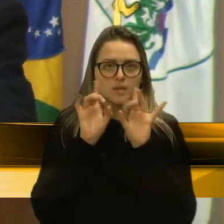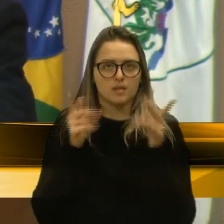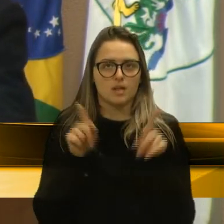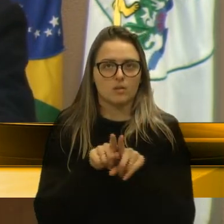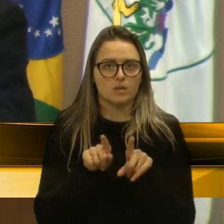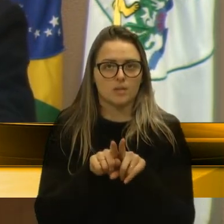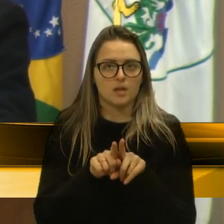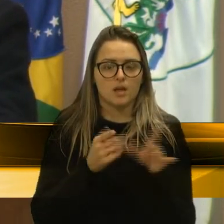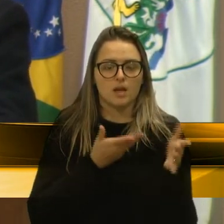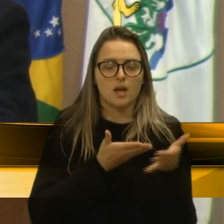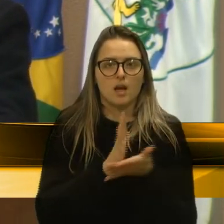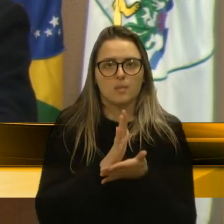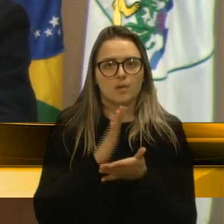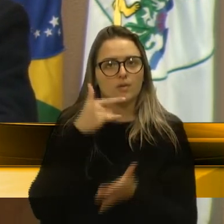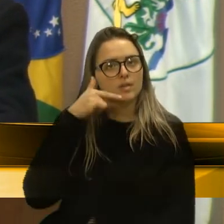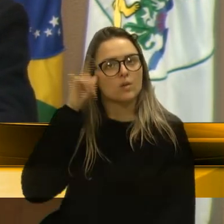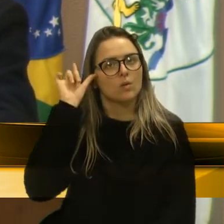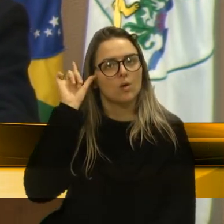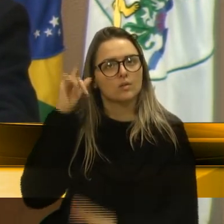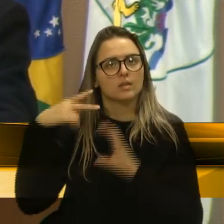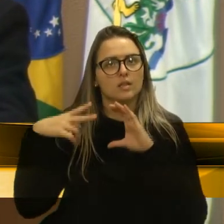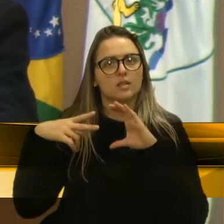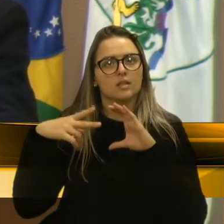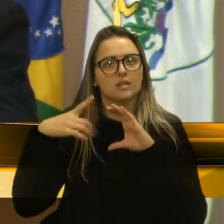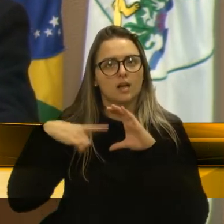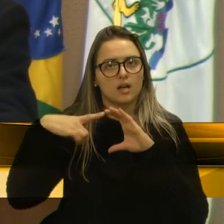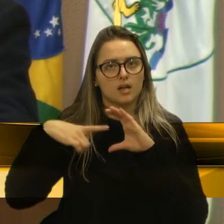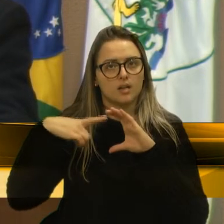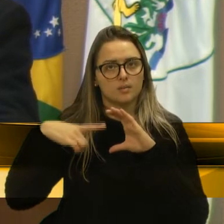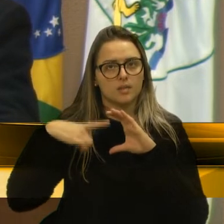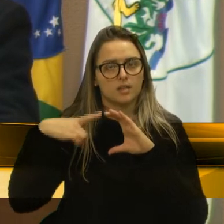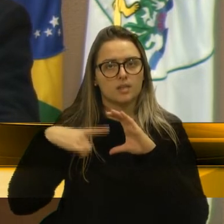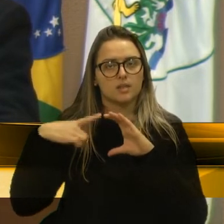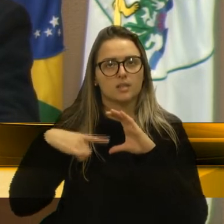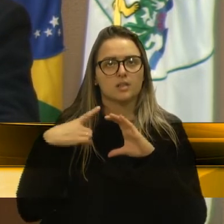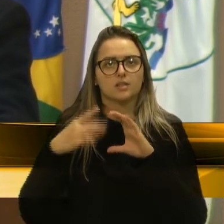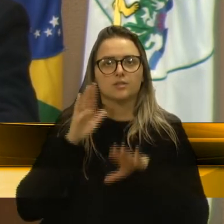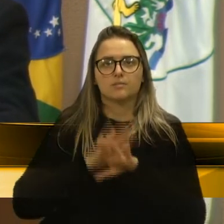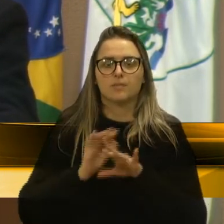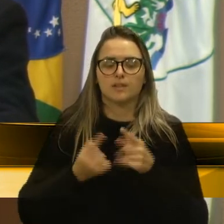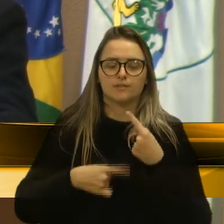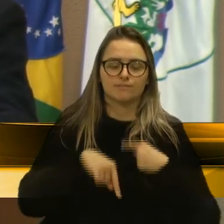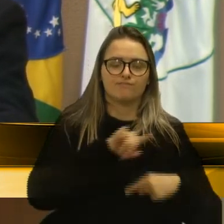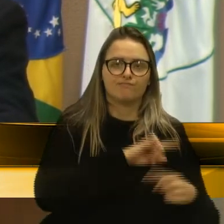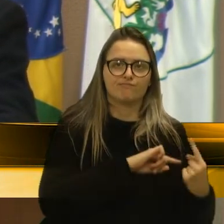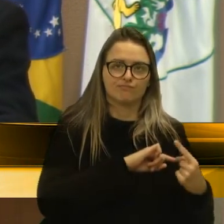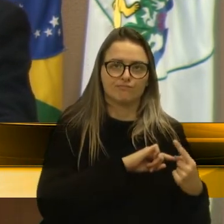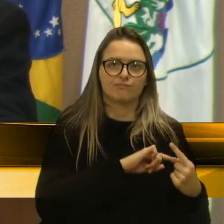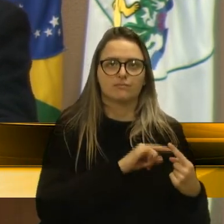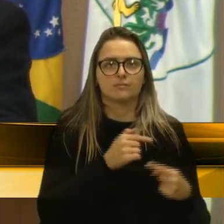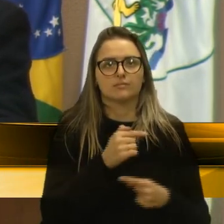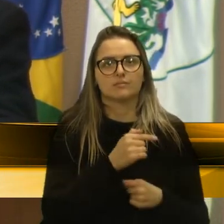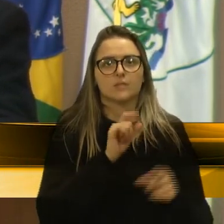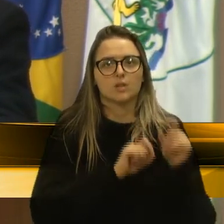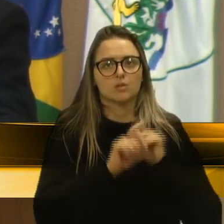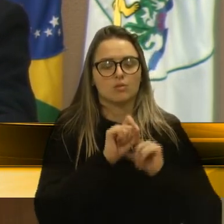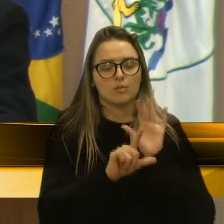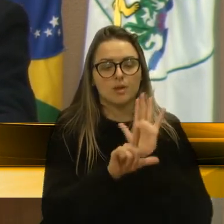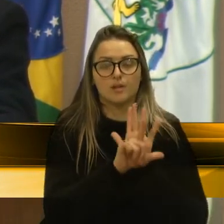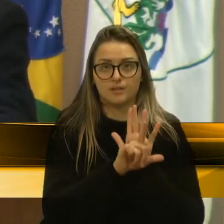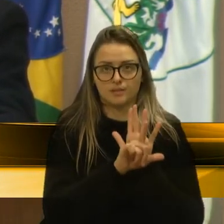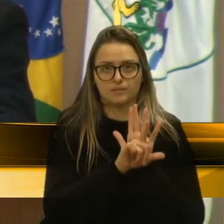alguns deles muito importantes, que mexem com a nossa vida e que têm reflexo na nossa vida.